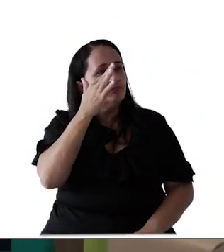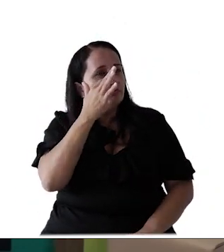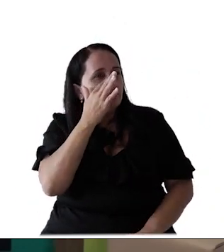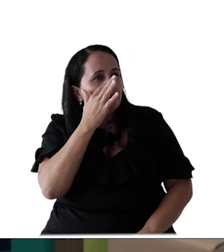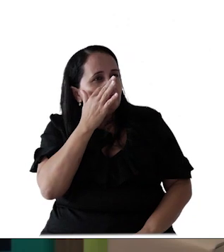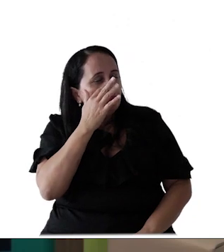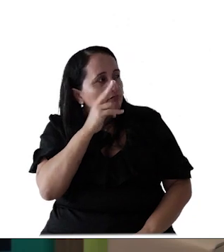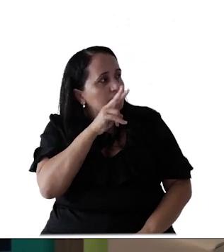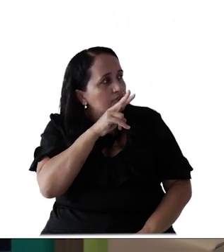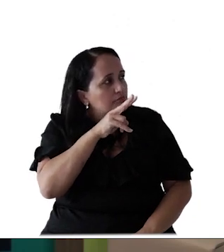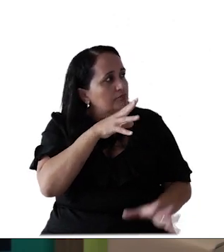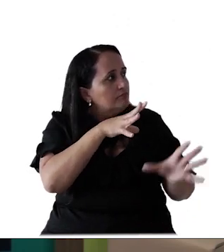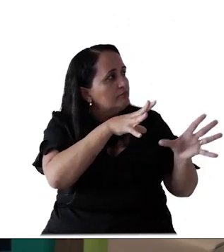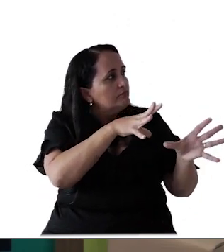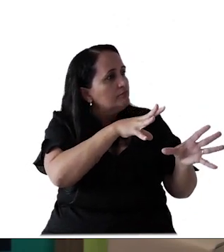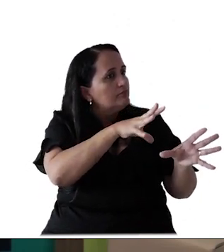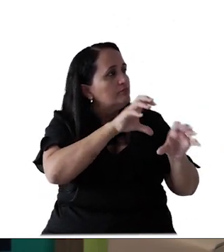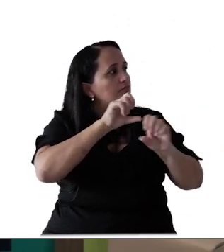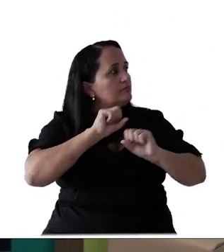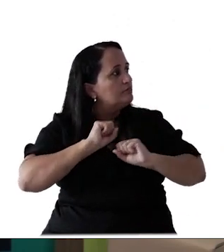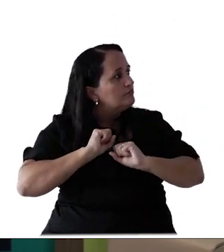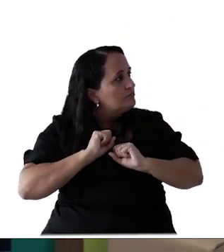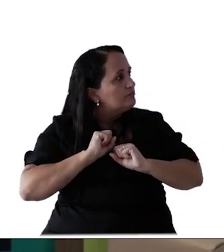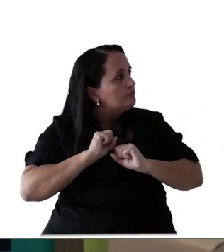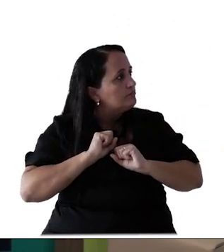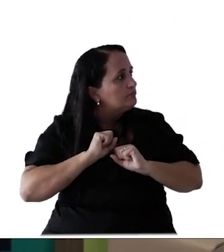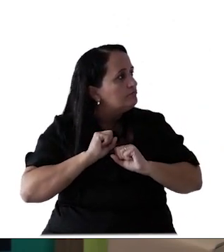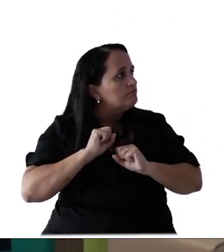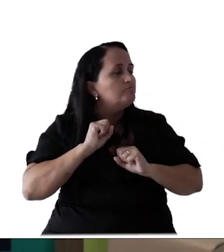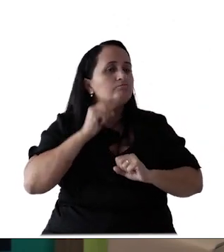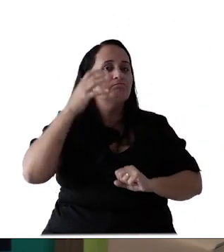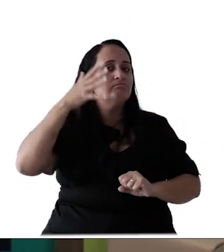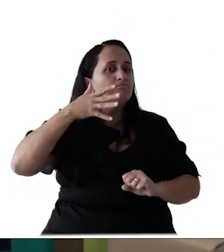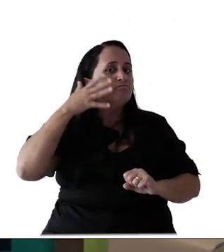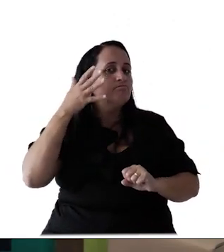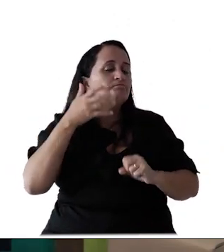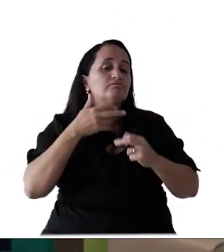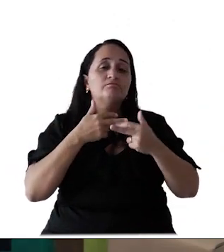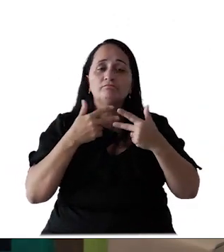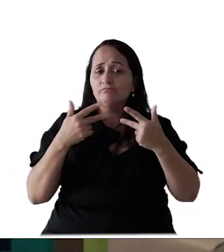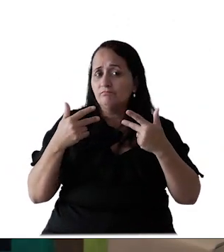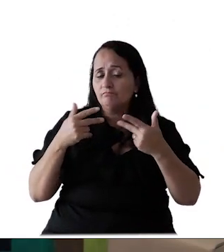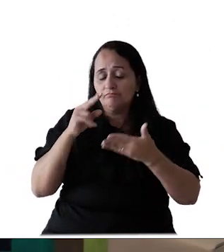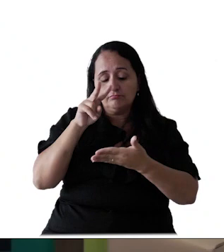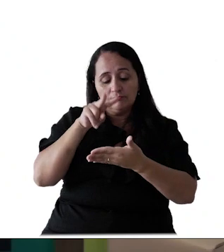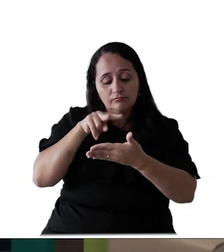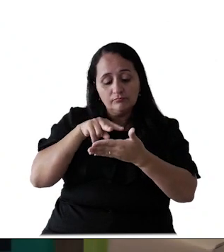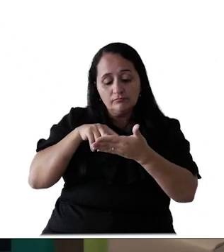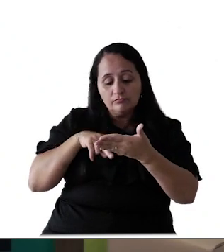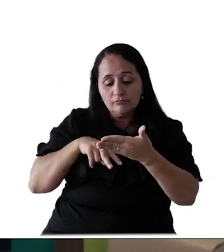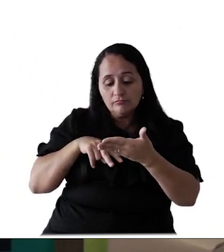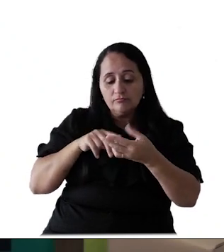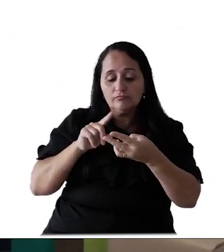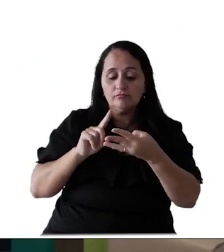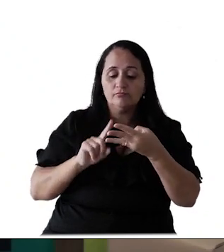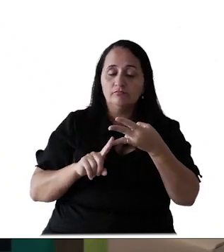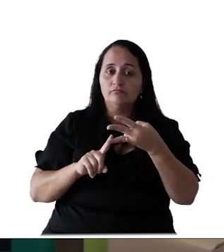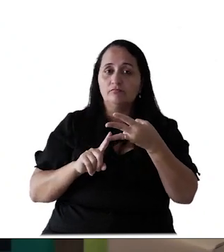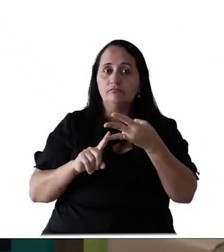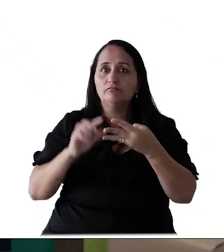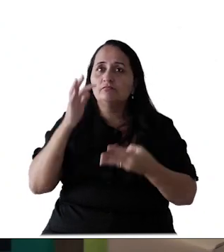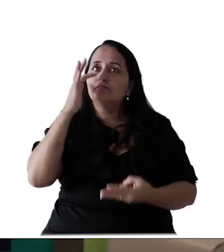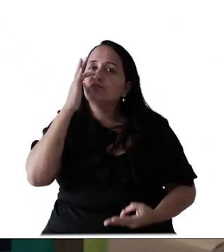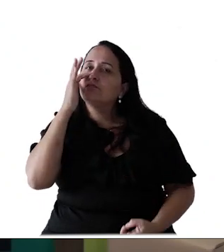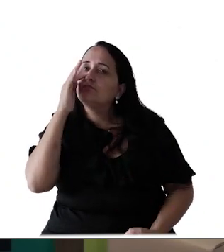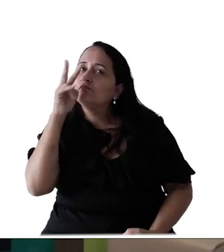O receptor pode ser quem ouve, quem lê ou quem assiste a essa